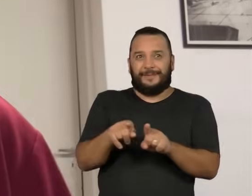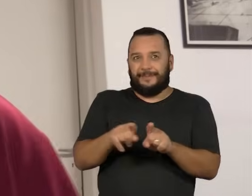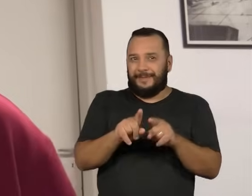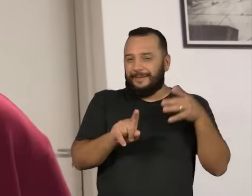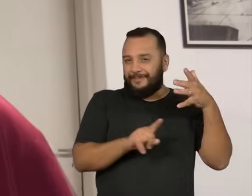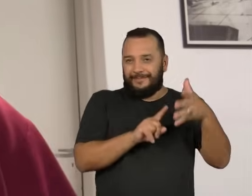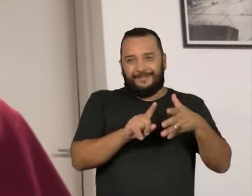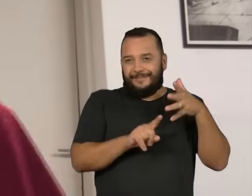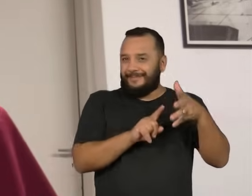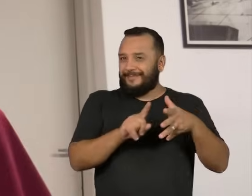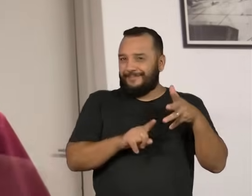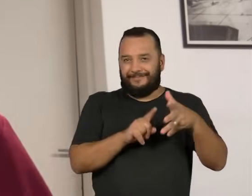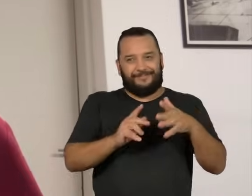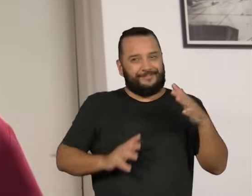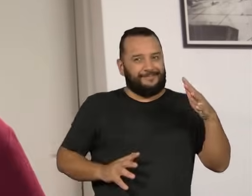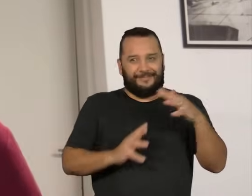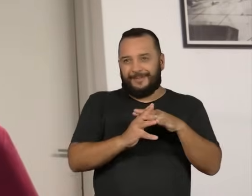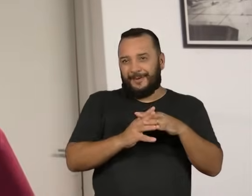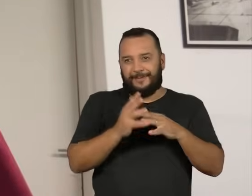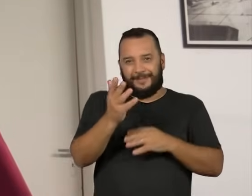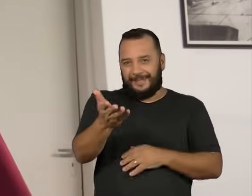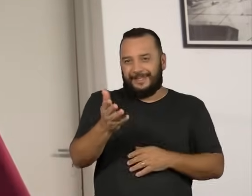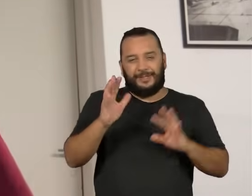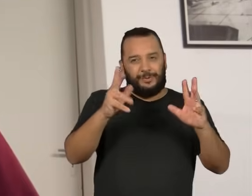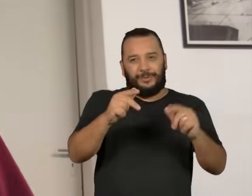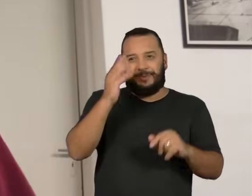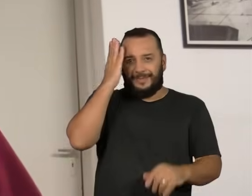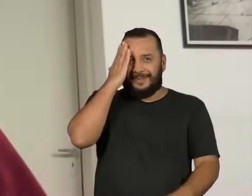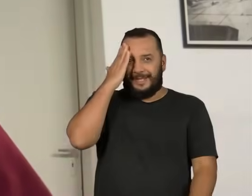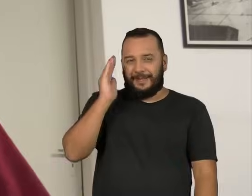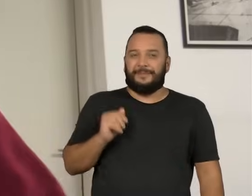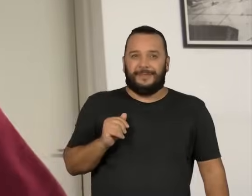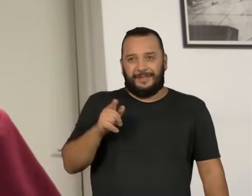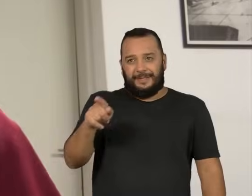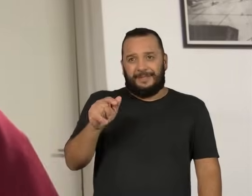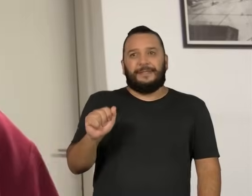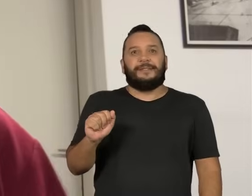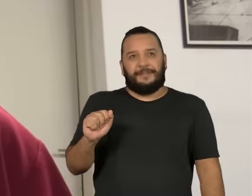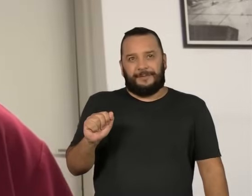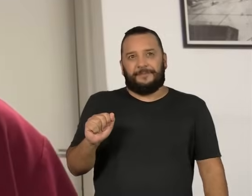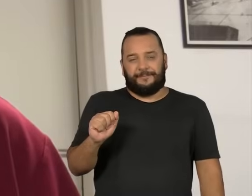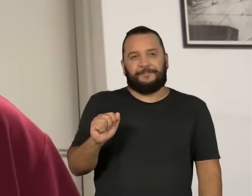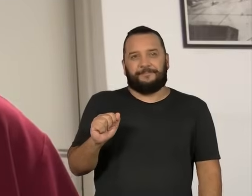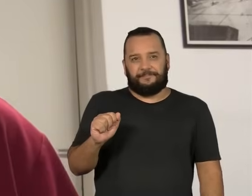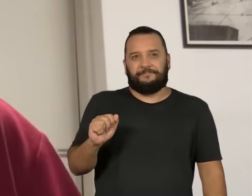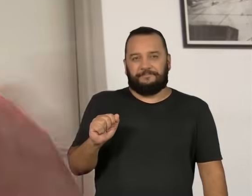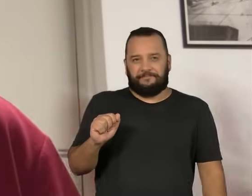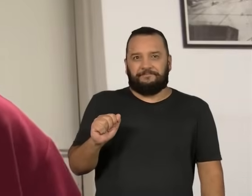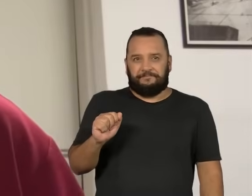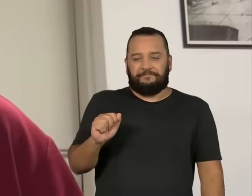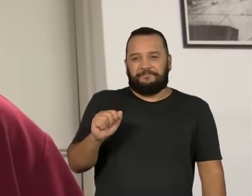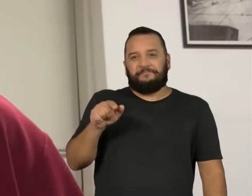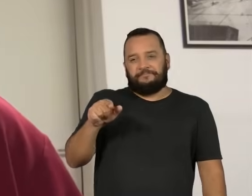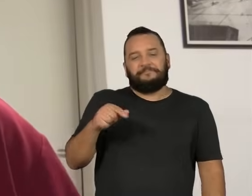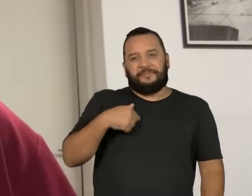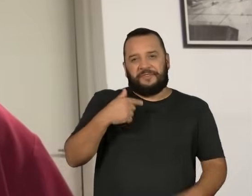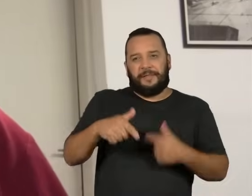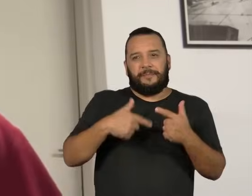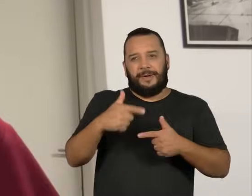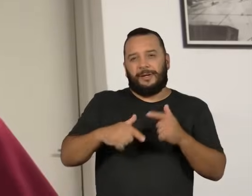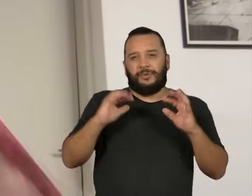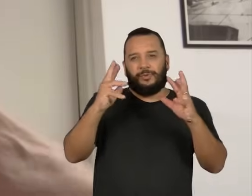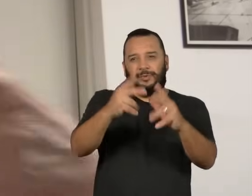palestrante exímio, que isso todo mundo sabe. Ele tem uma atividade que é conhecida no Brasil